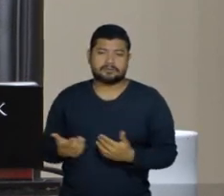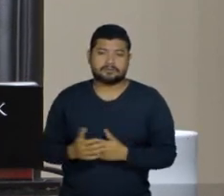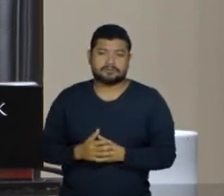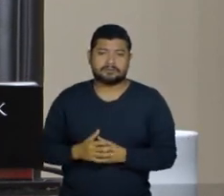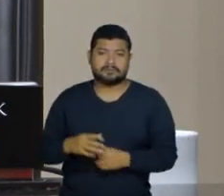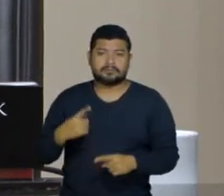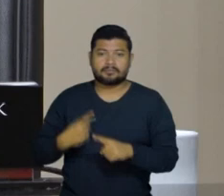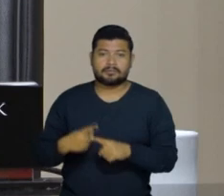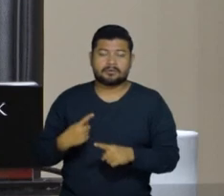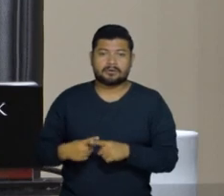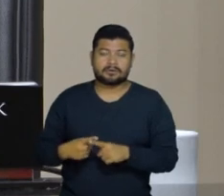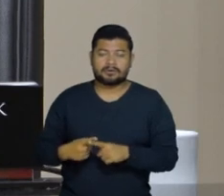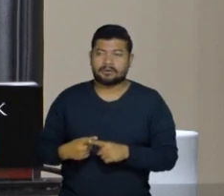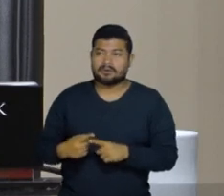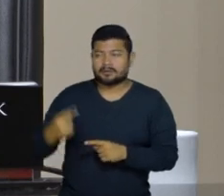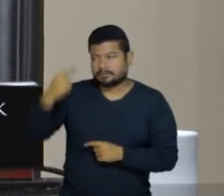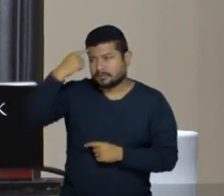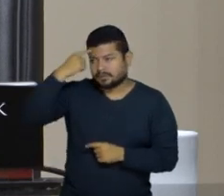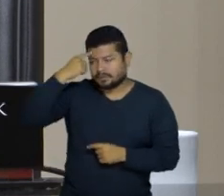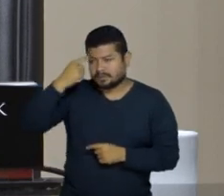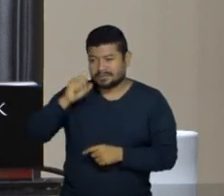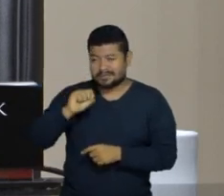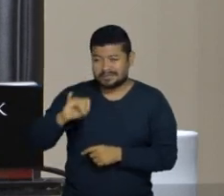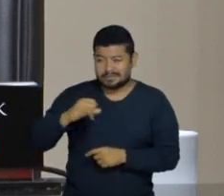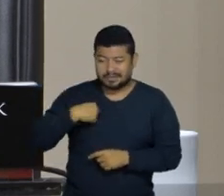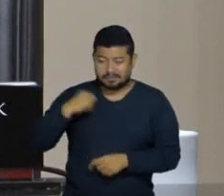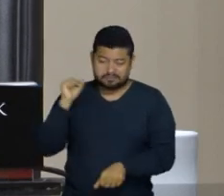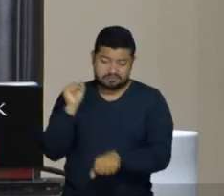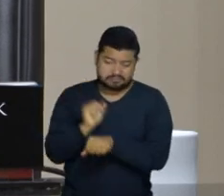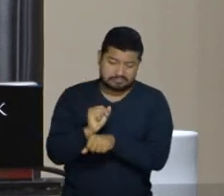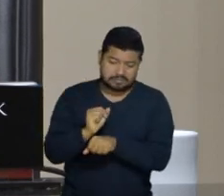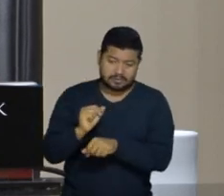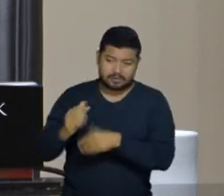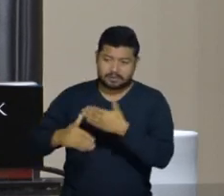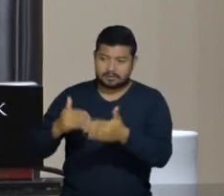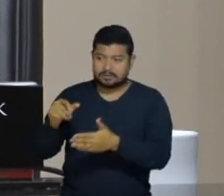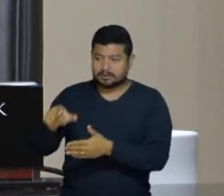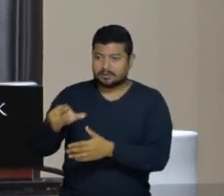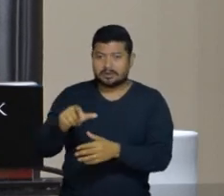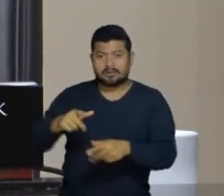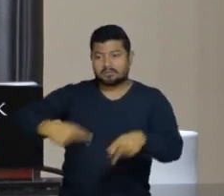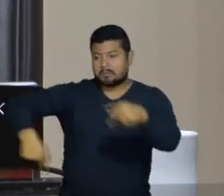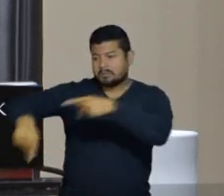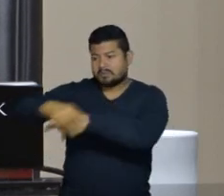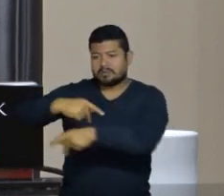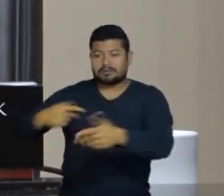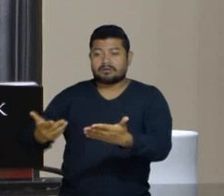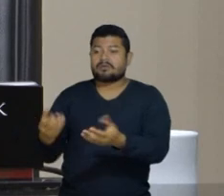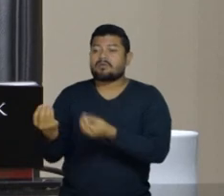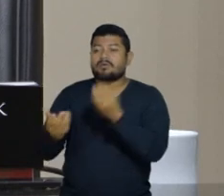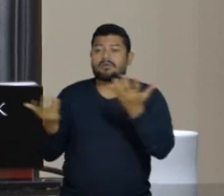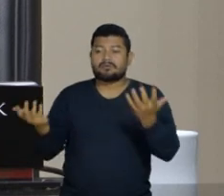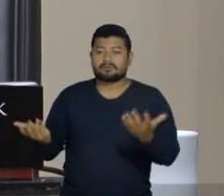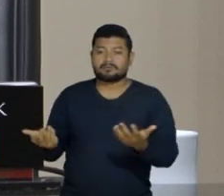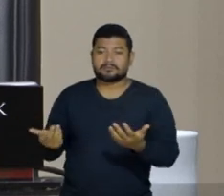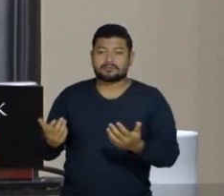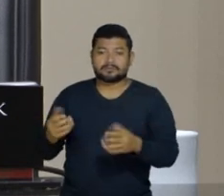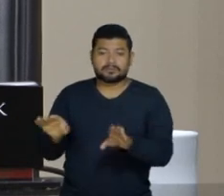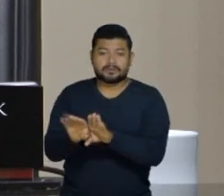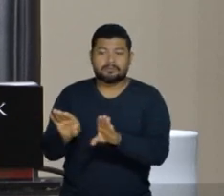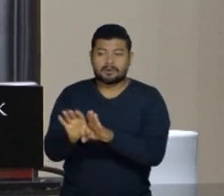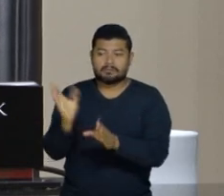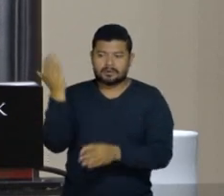porque pensa no cidadão, porque pensa no seu juramento e